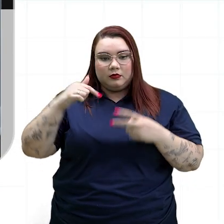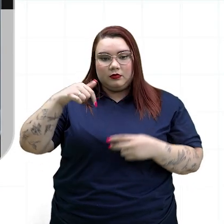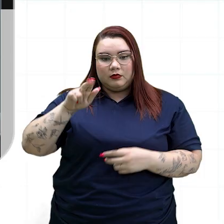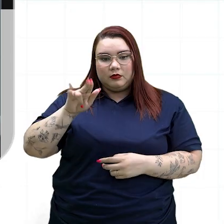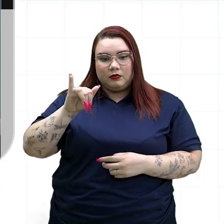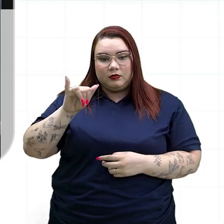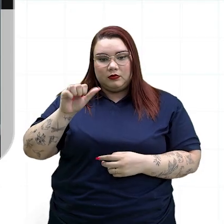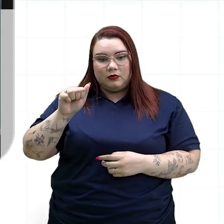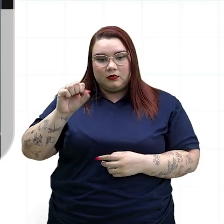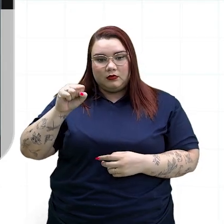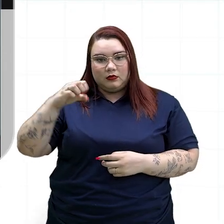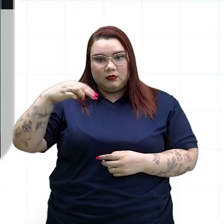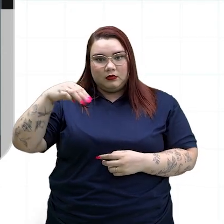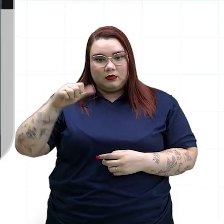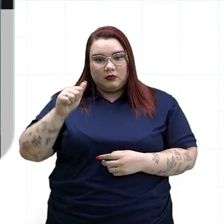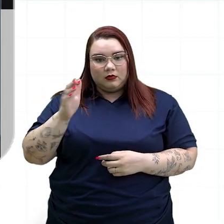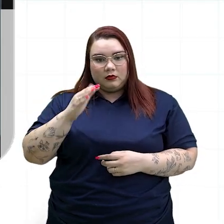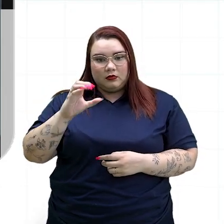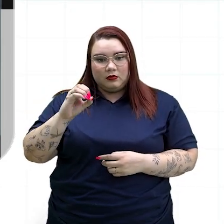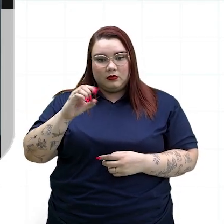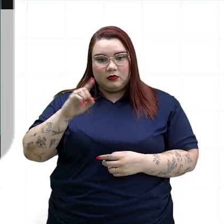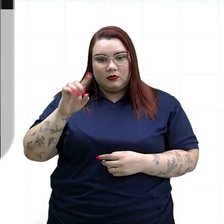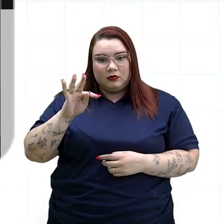quiasma óptico,